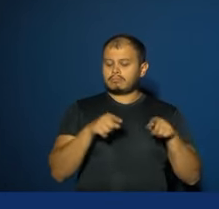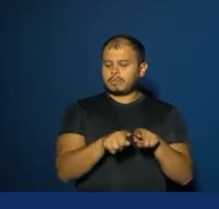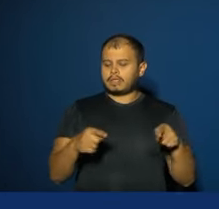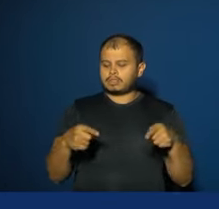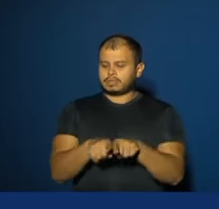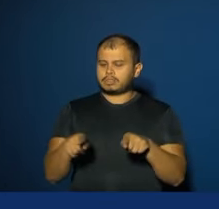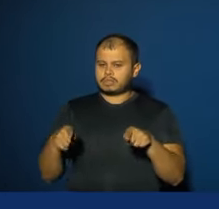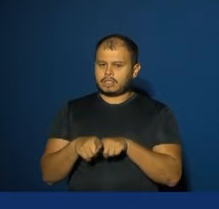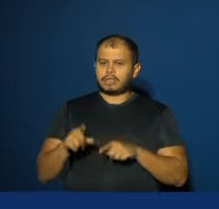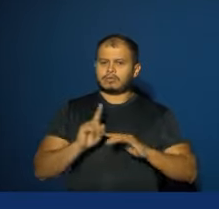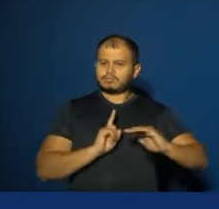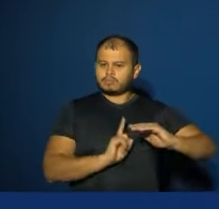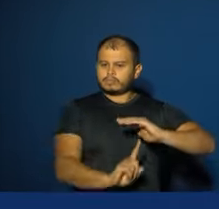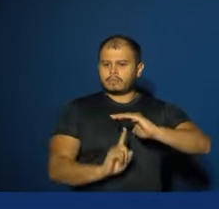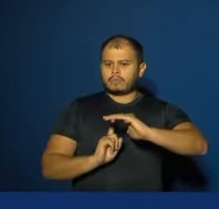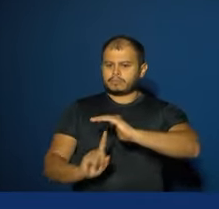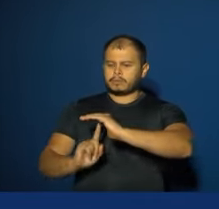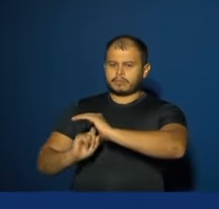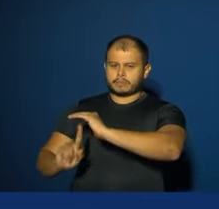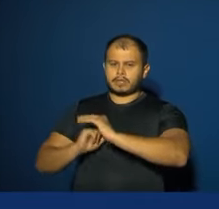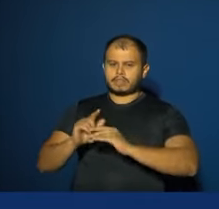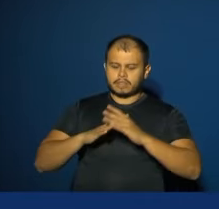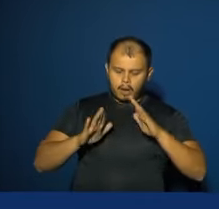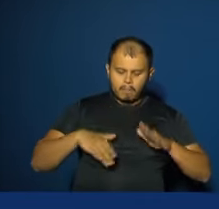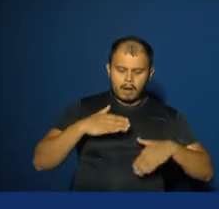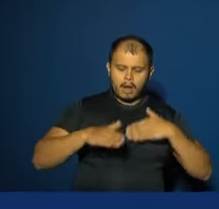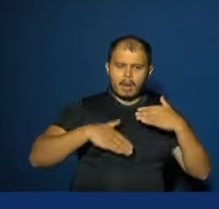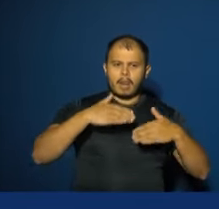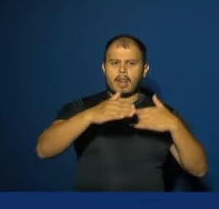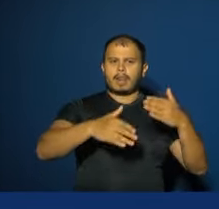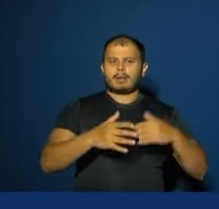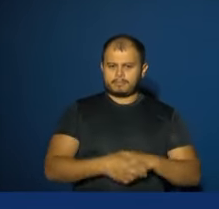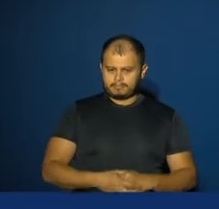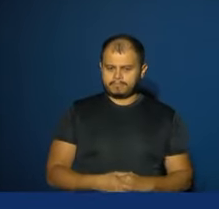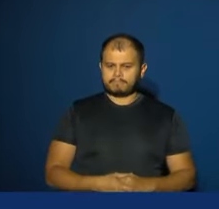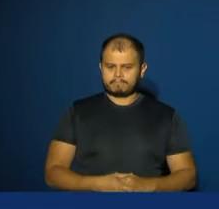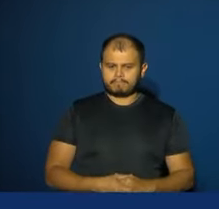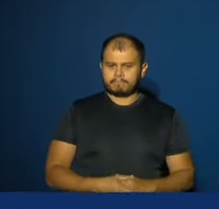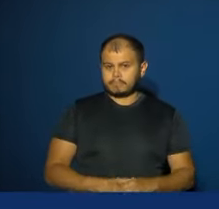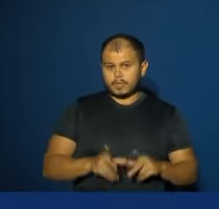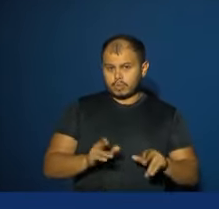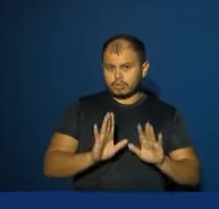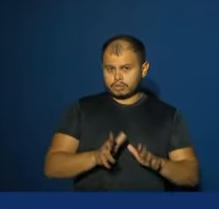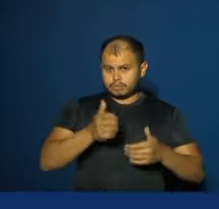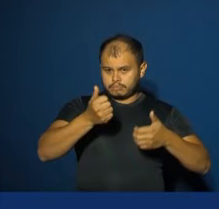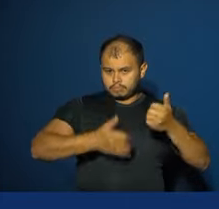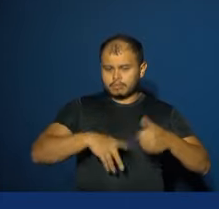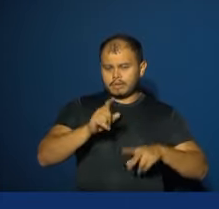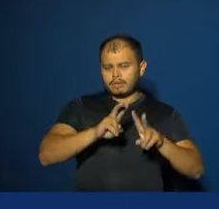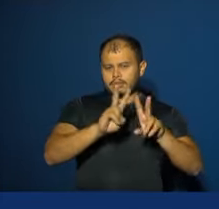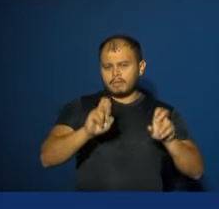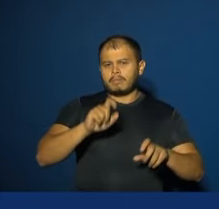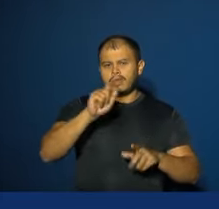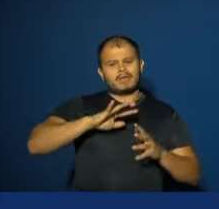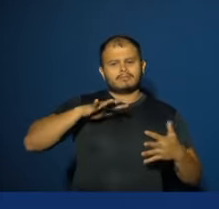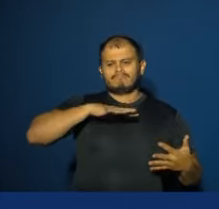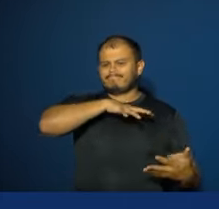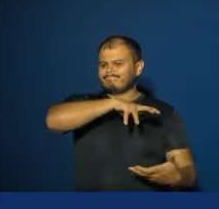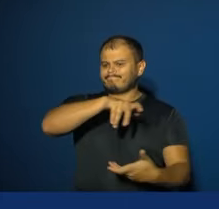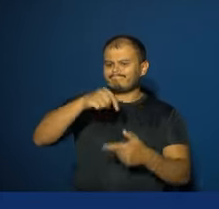nossos clientes nessa jornada da transição energética, que, como você mesmo colocou, é um assunto global, é um assunto